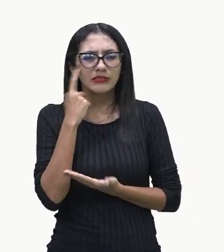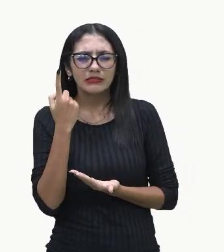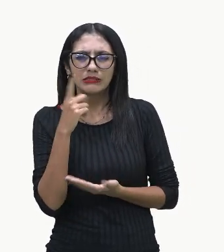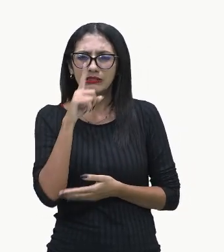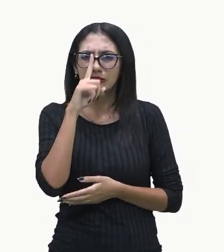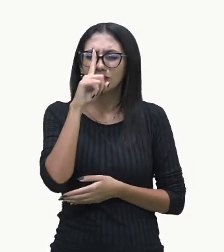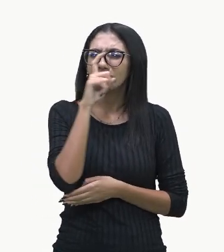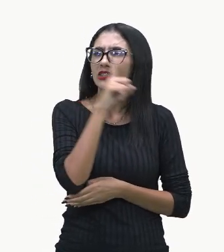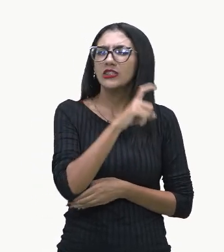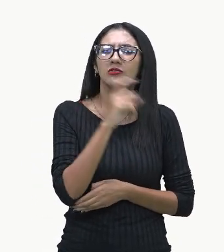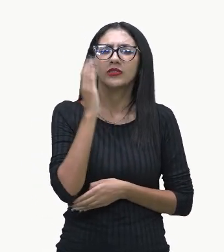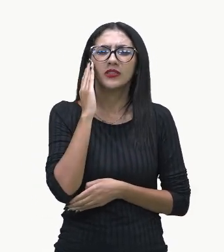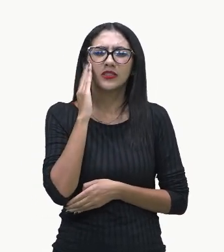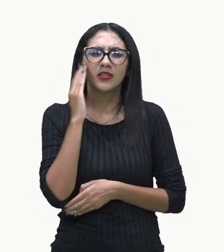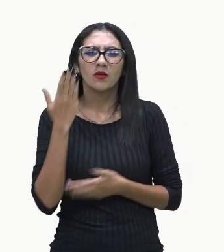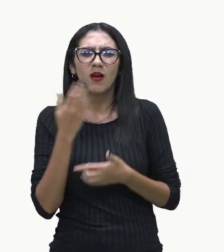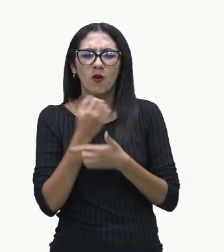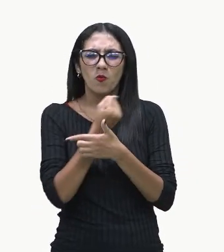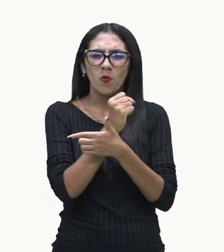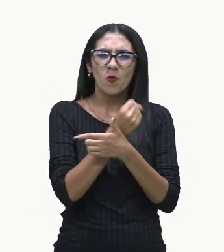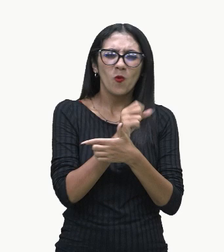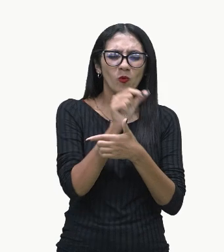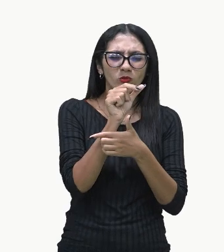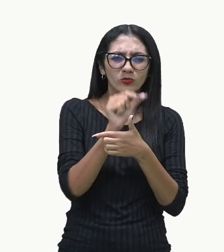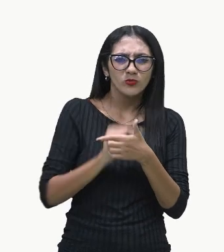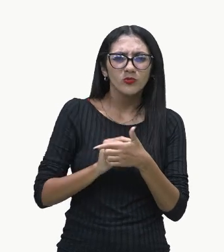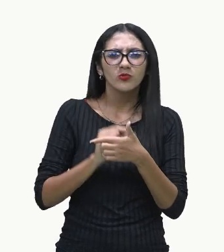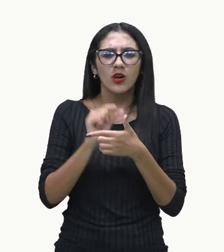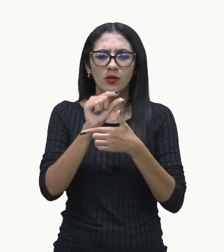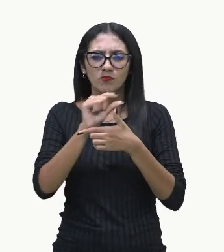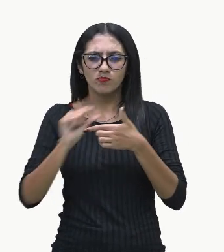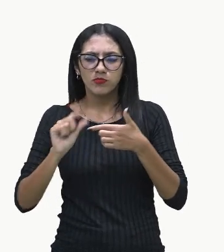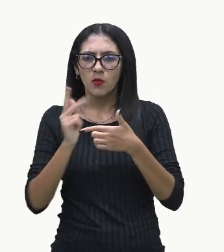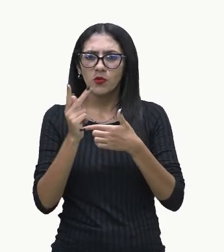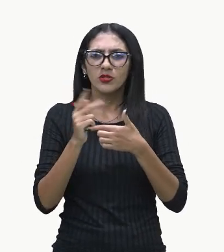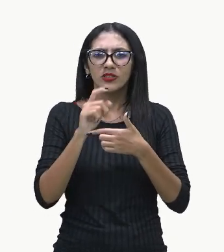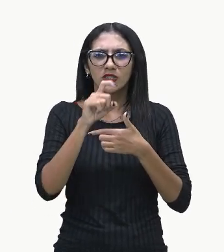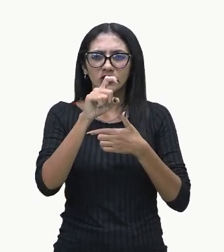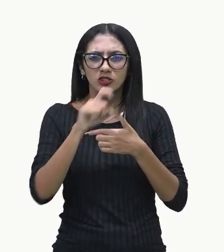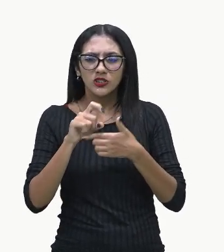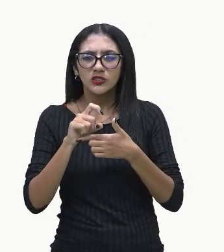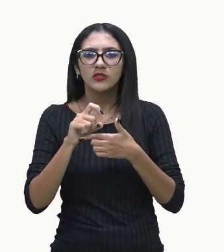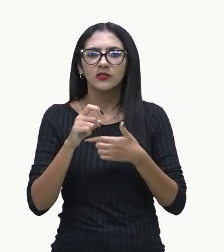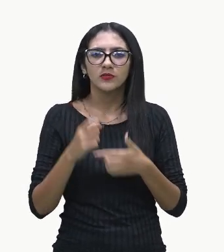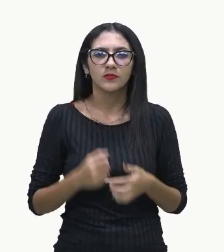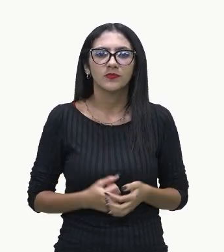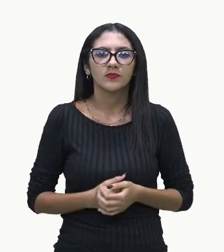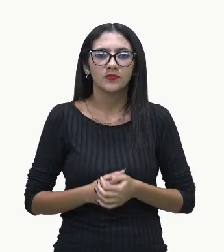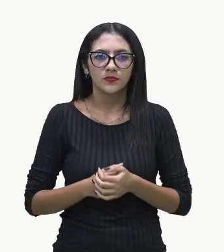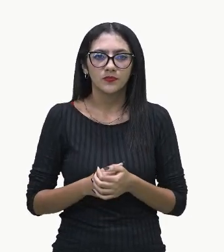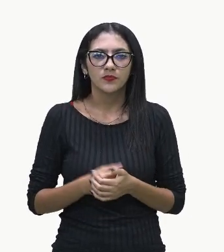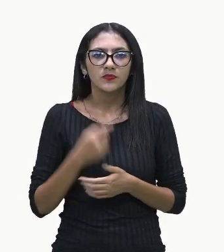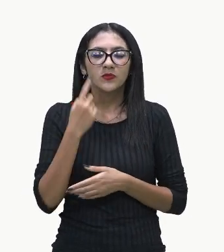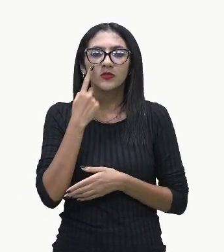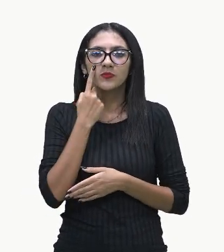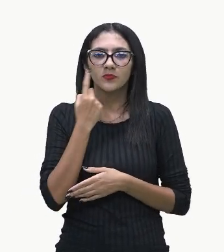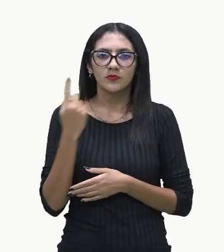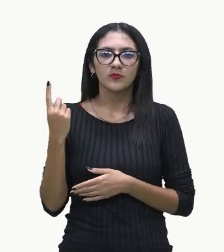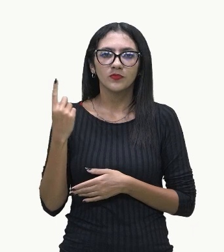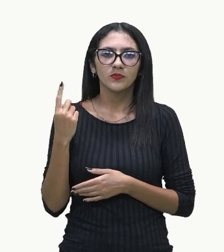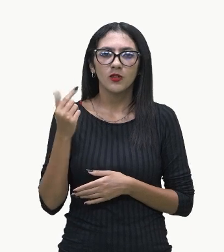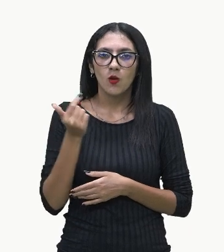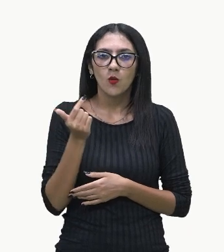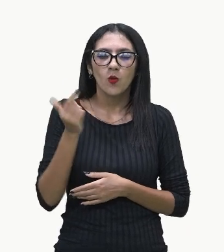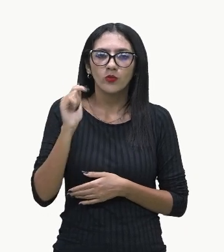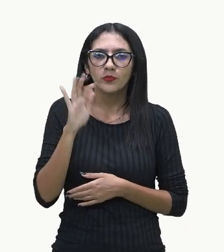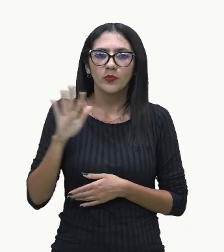em saber quem era o 8, quem era o X, quem era o 16. Eu virei até aqui o triângulo para você, para ficar